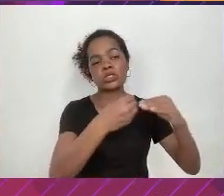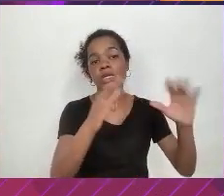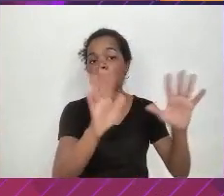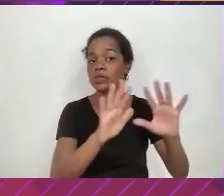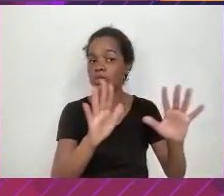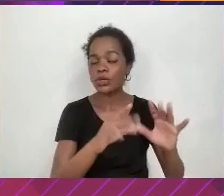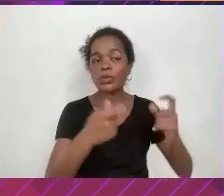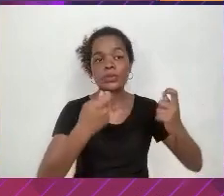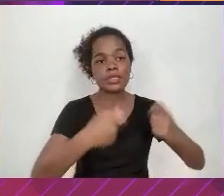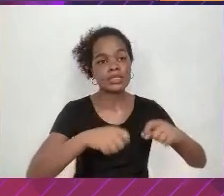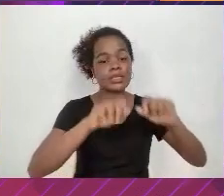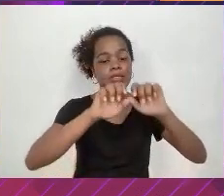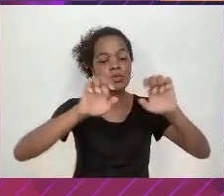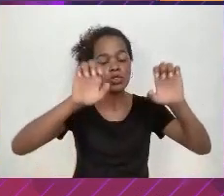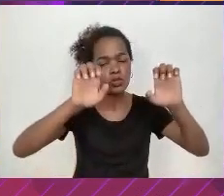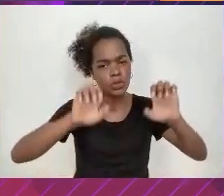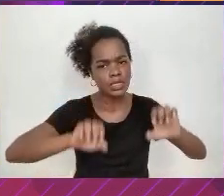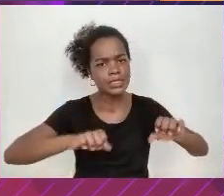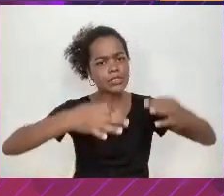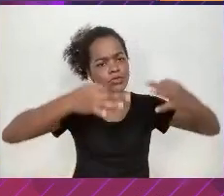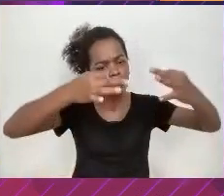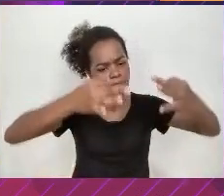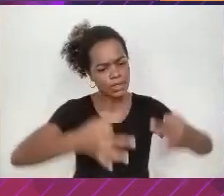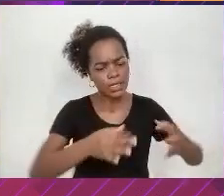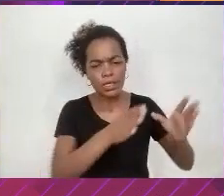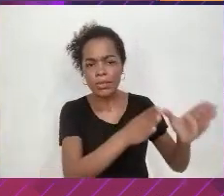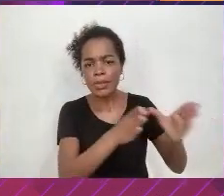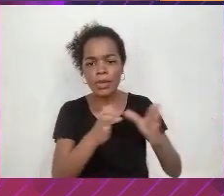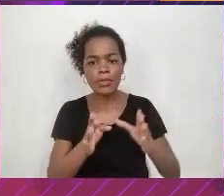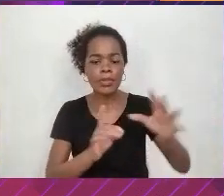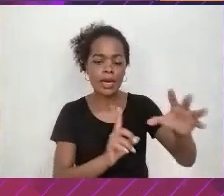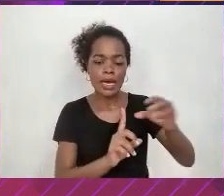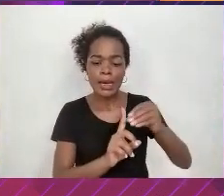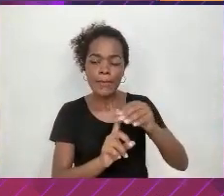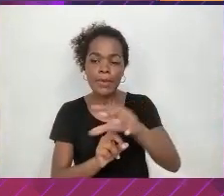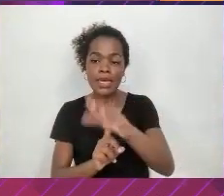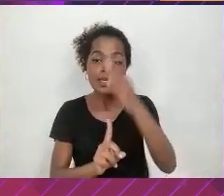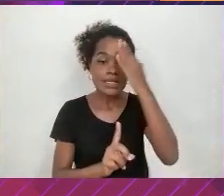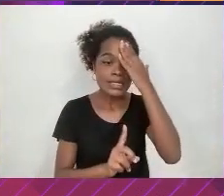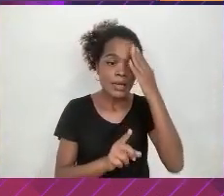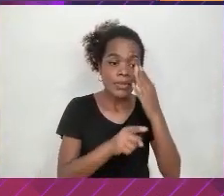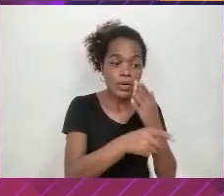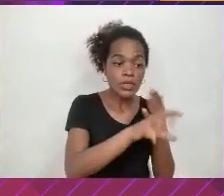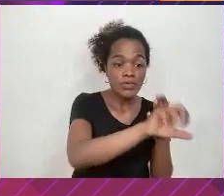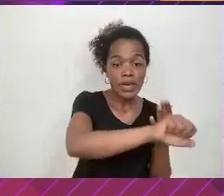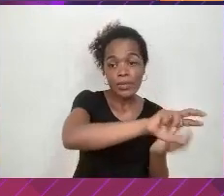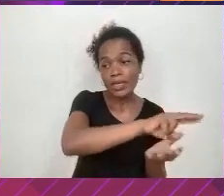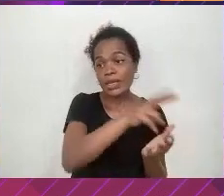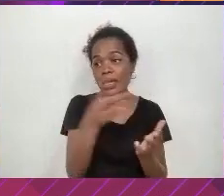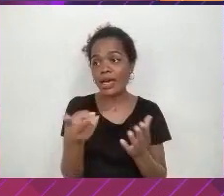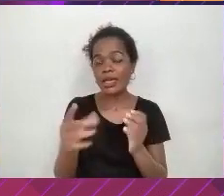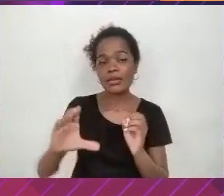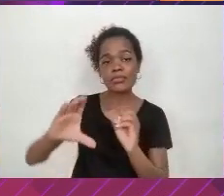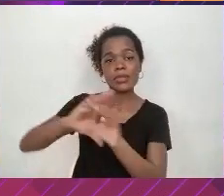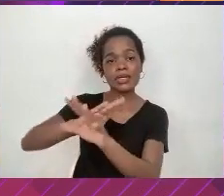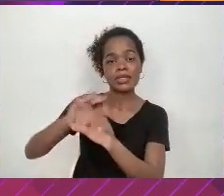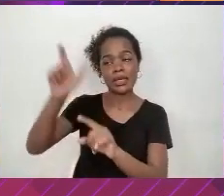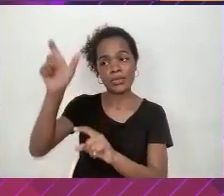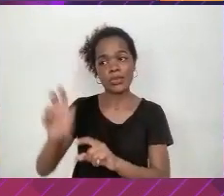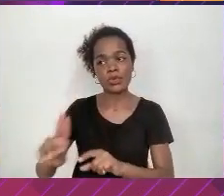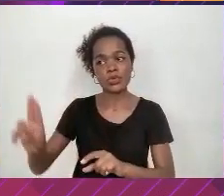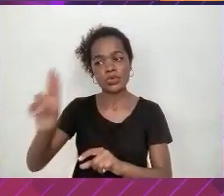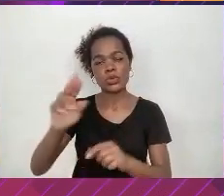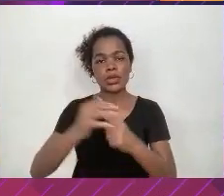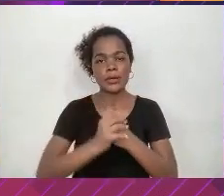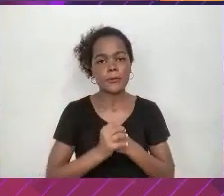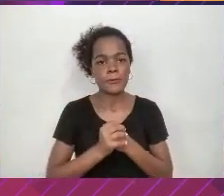toda a estruturação dele para a API bater nele e saber o que ela tem que pegar e transmitir para o usuário. Então,